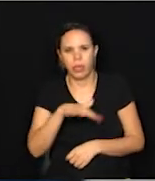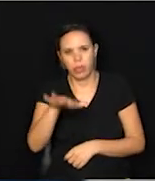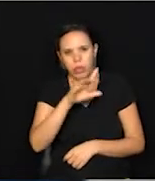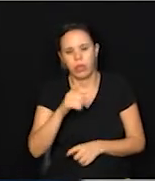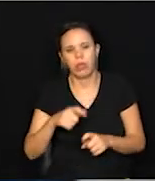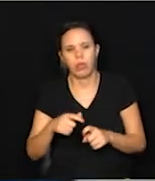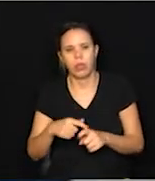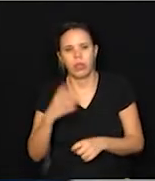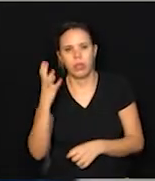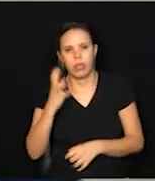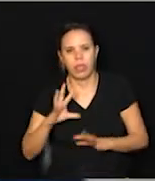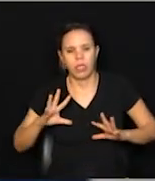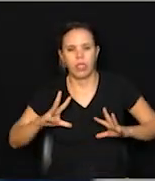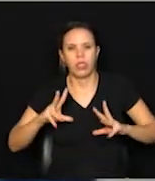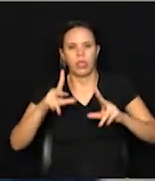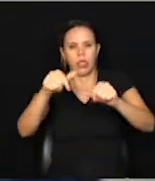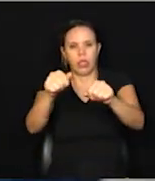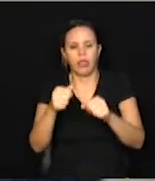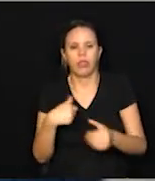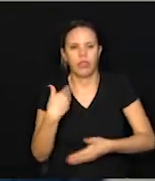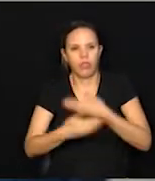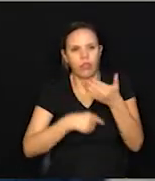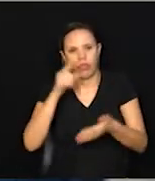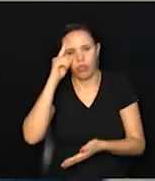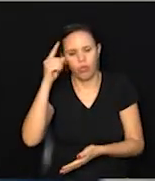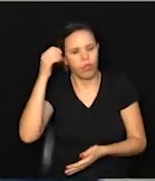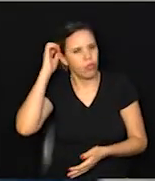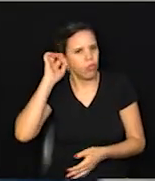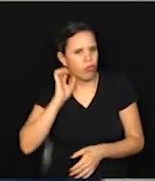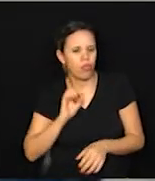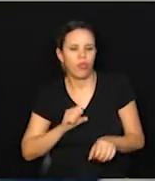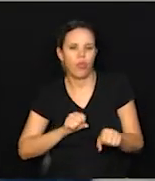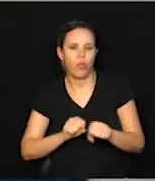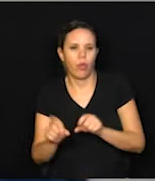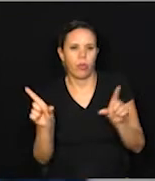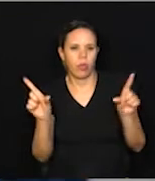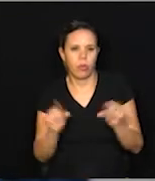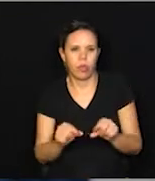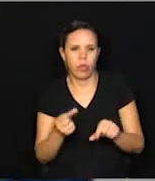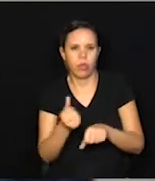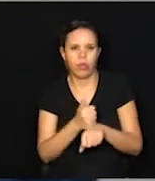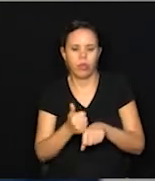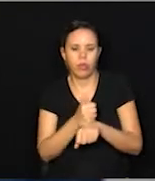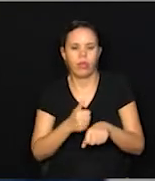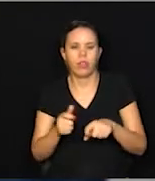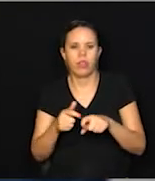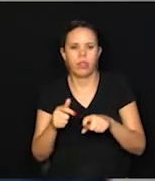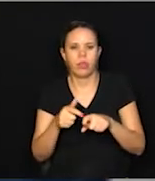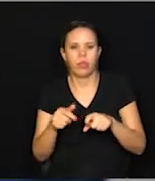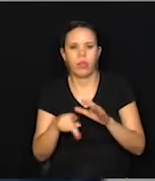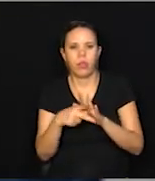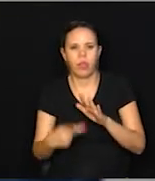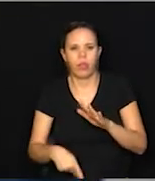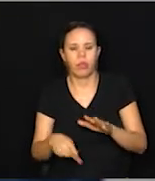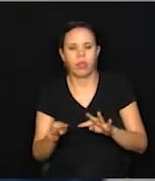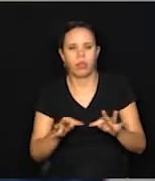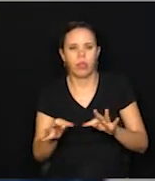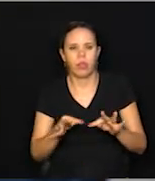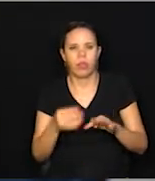pediatria. Cada dia forma-se menos pediatra, Segundo, a rede,